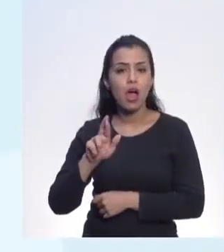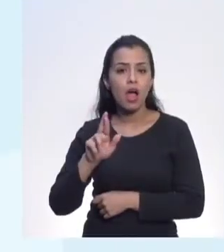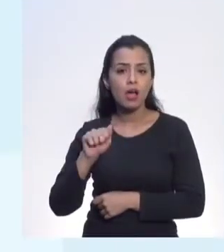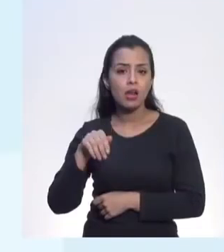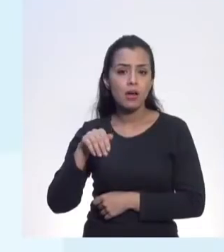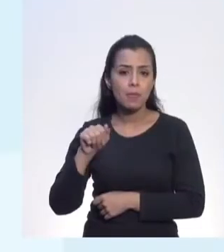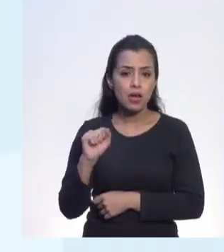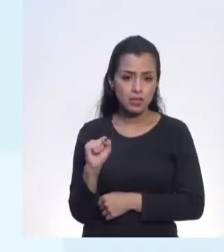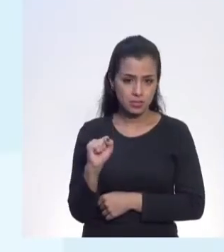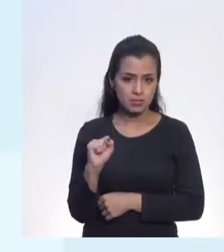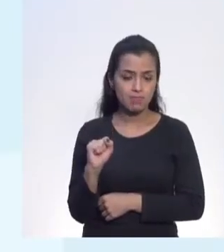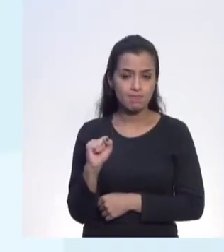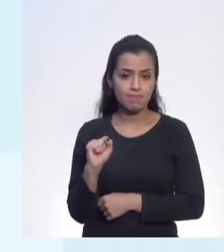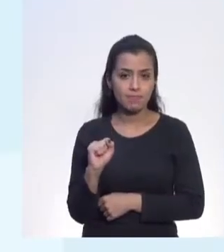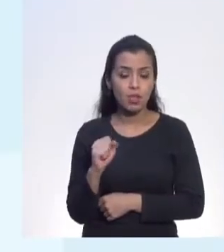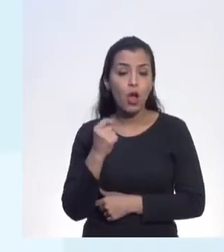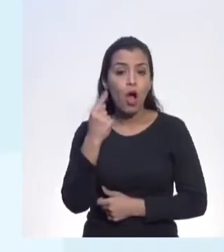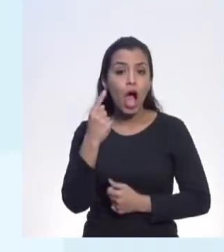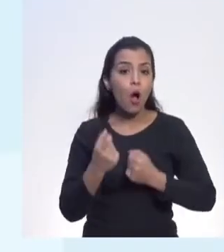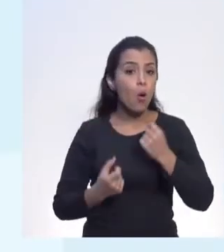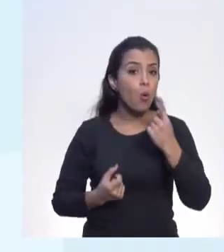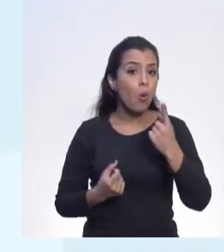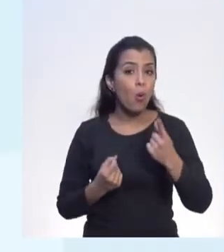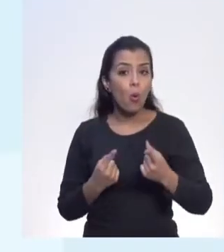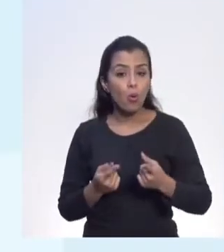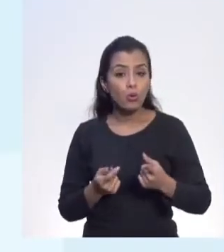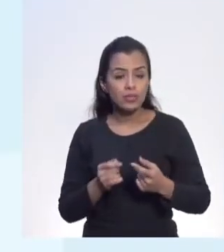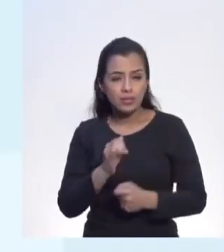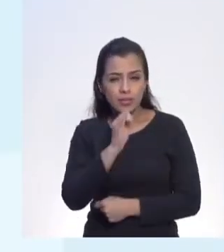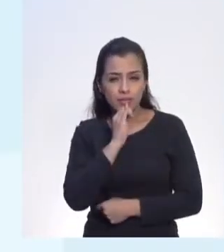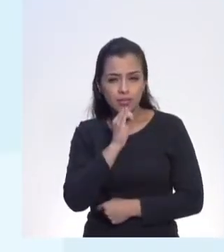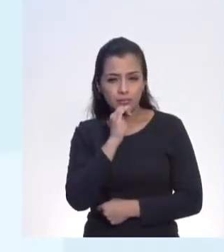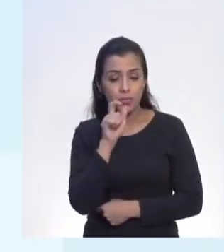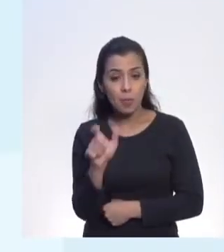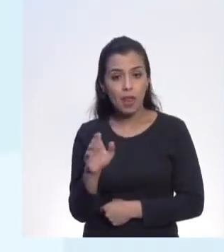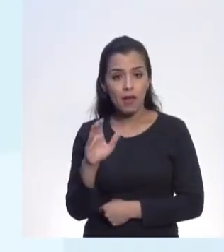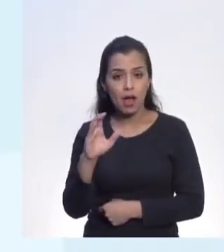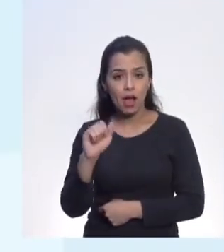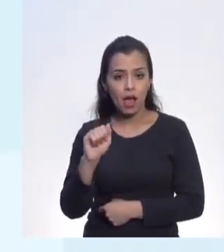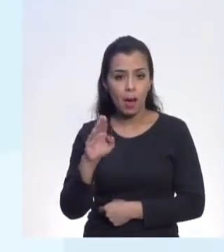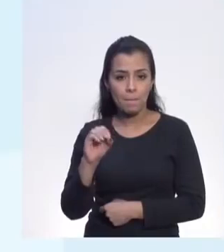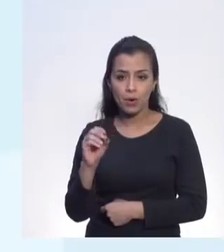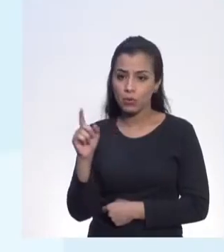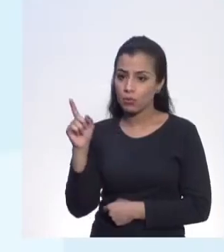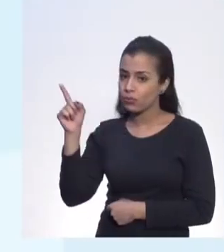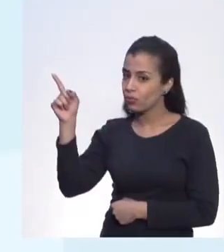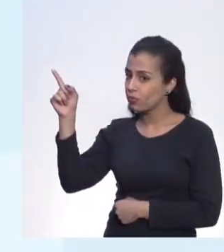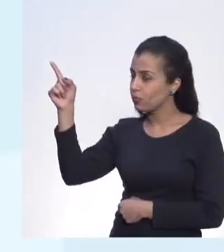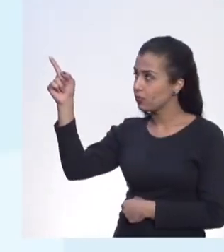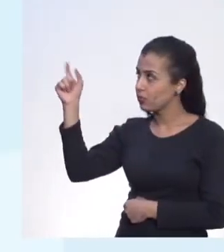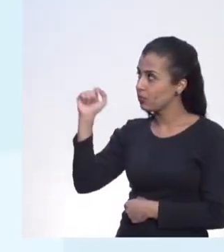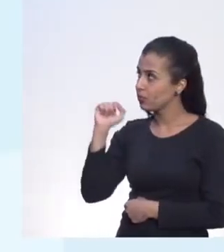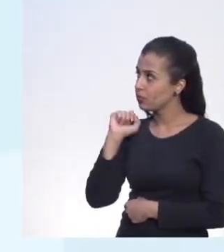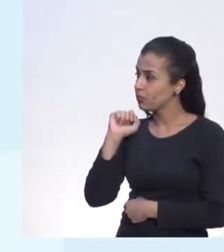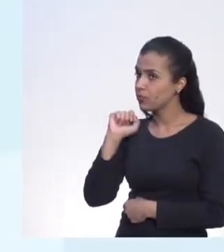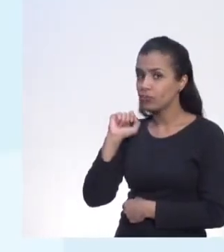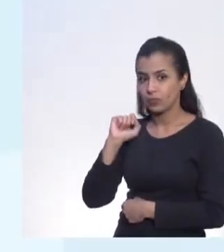alguns anagramas da palavra cabo. C-O-B-A, B-A-C-O,